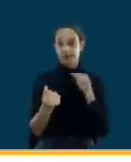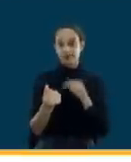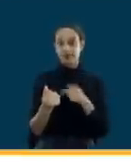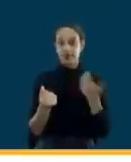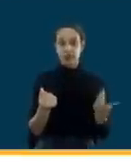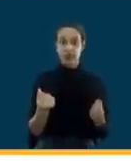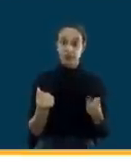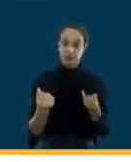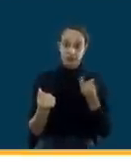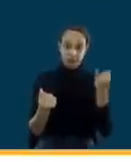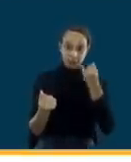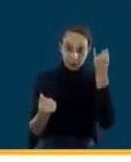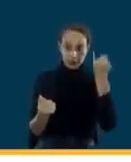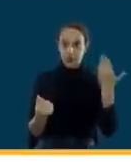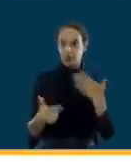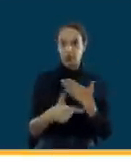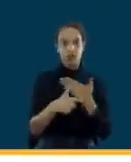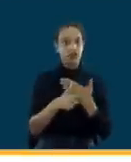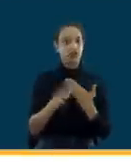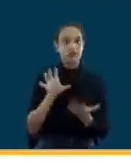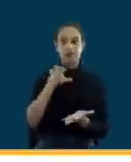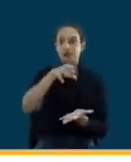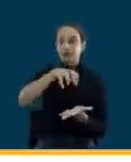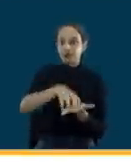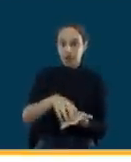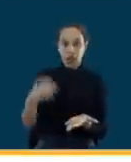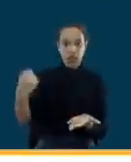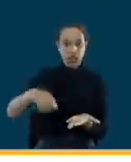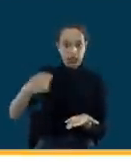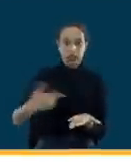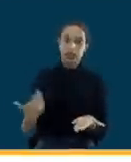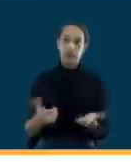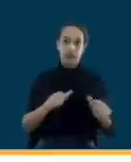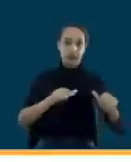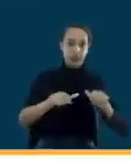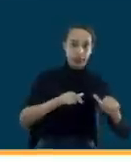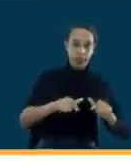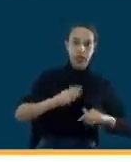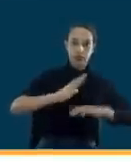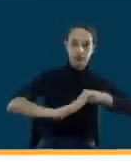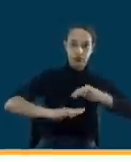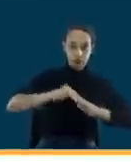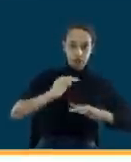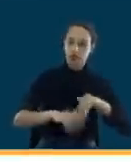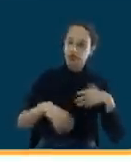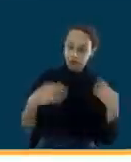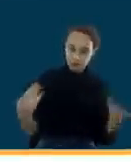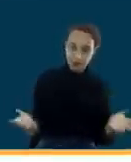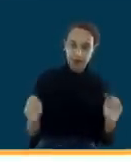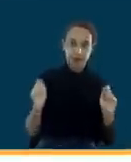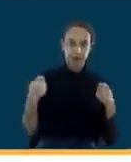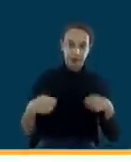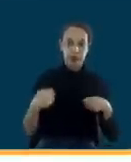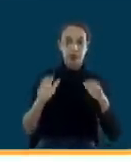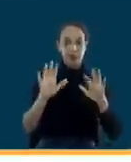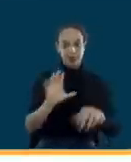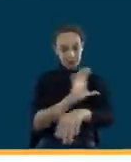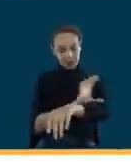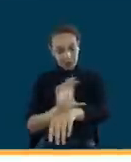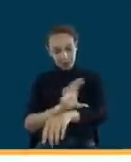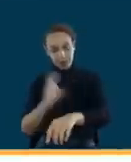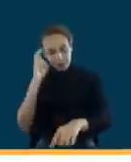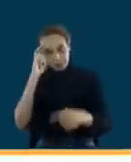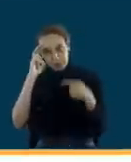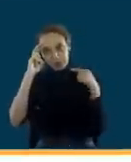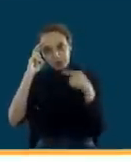central, necessário, fundamental para o emprego, para a geração de renda, etc., etc. Mas sem a cultura que dá alma,